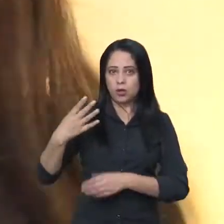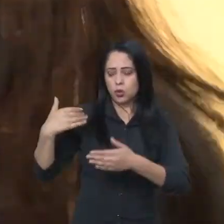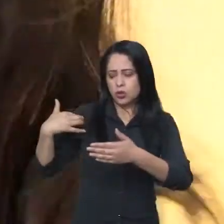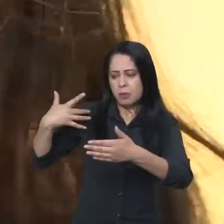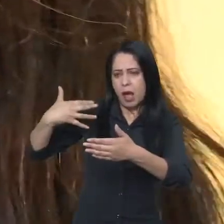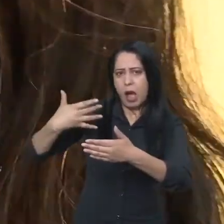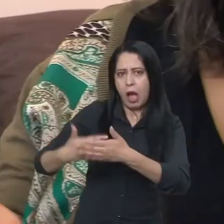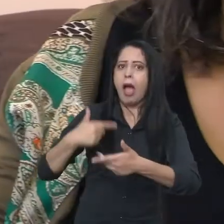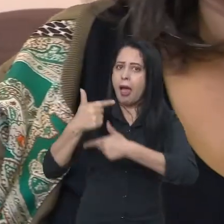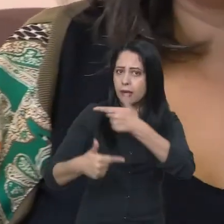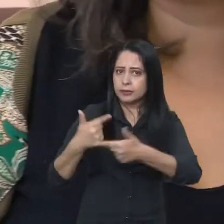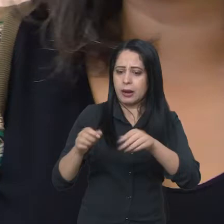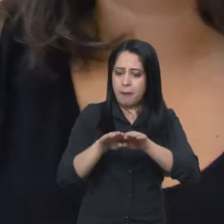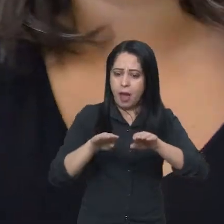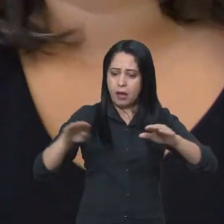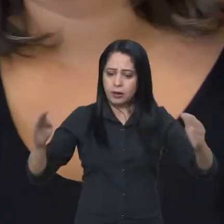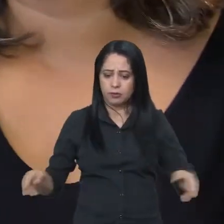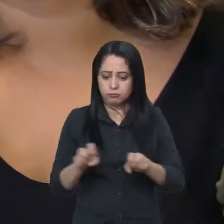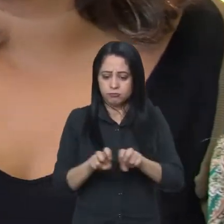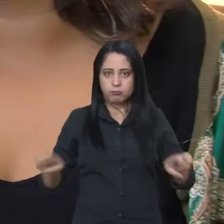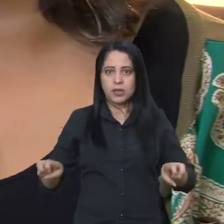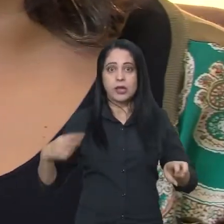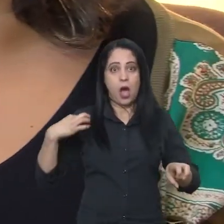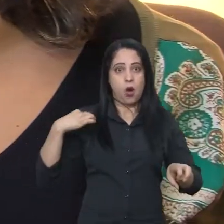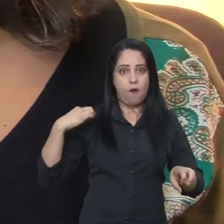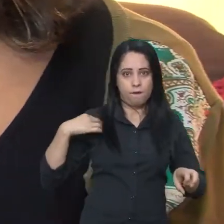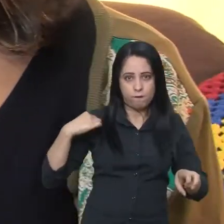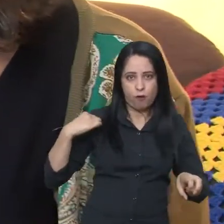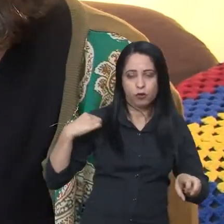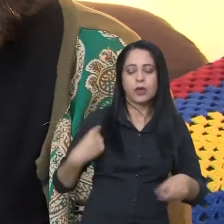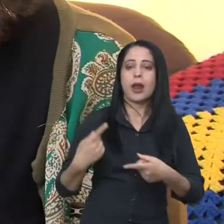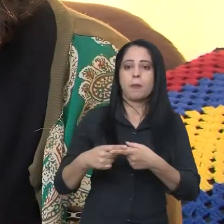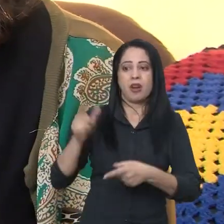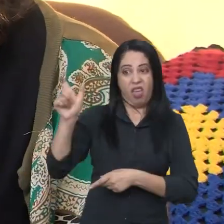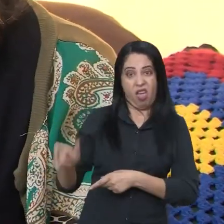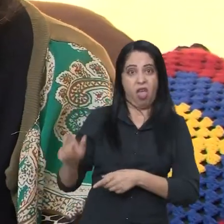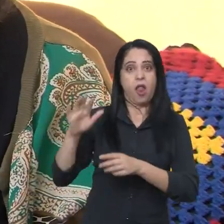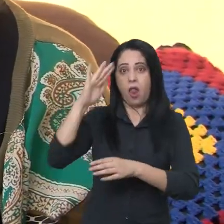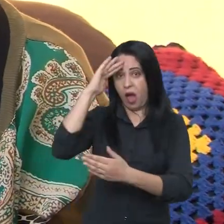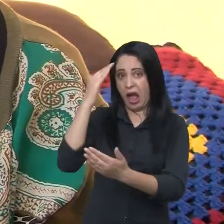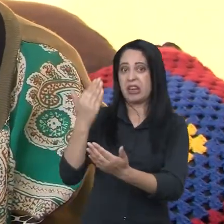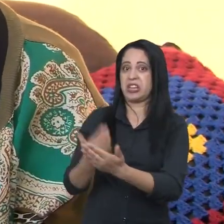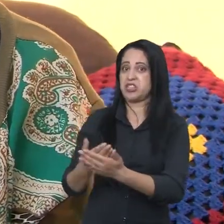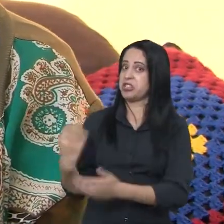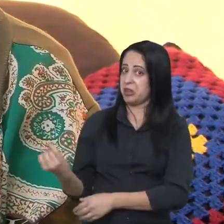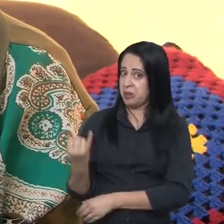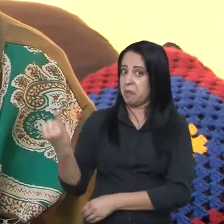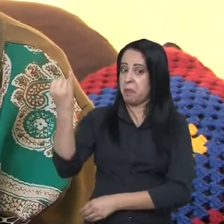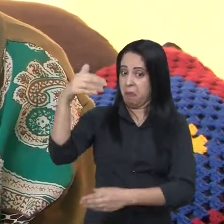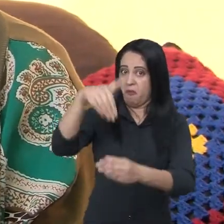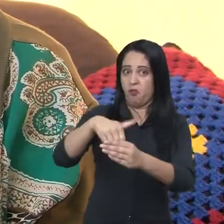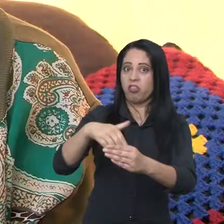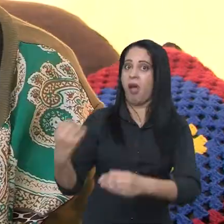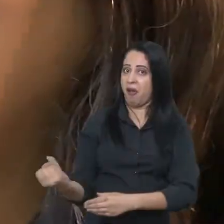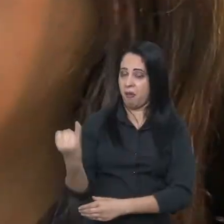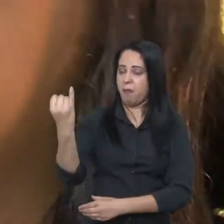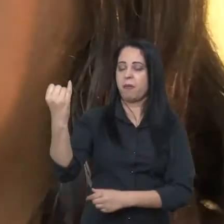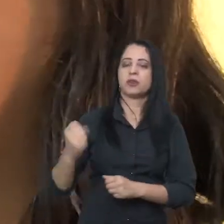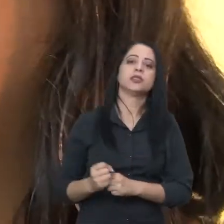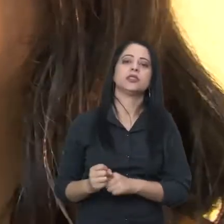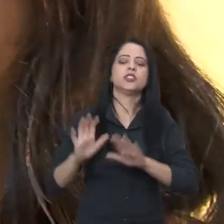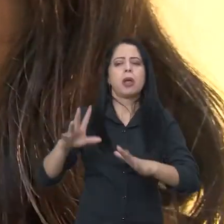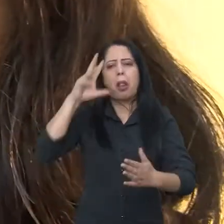é mesária. Ela quis se voluntariar porque acredita que as eleições são um ato importantíssimo para a democracia